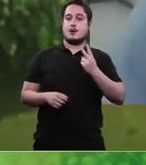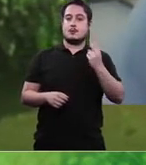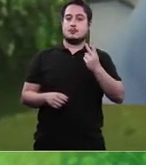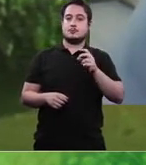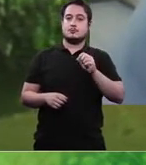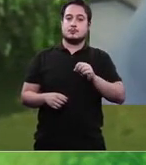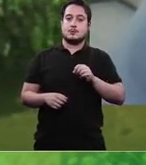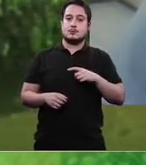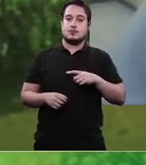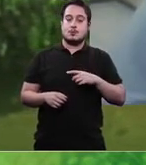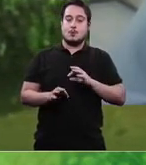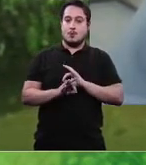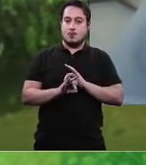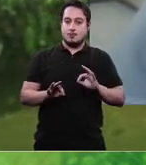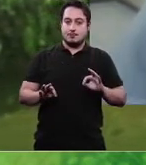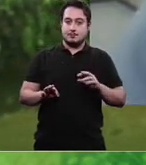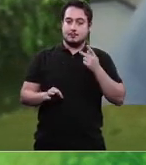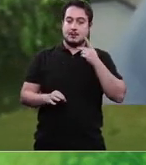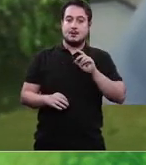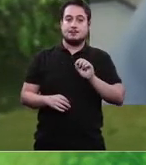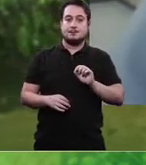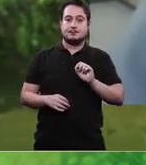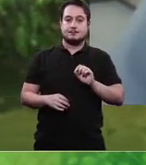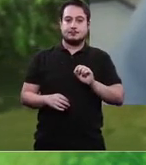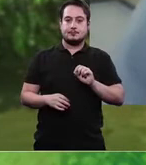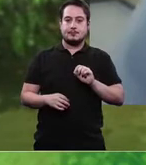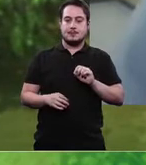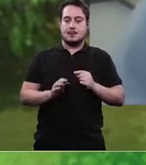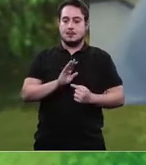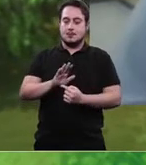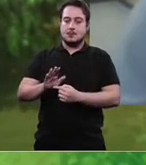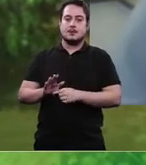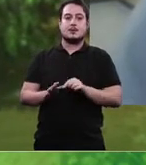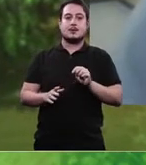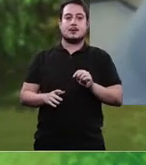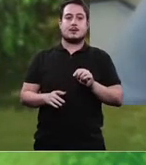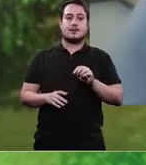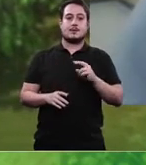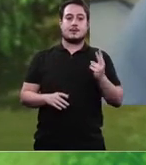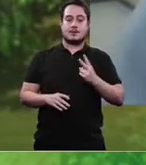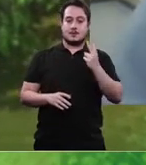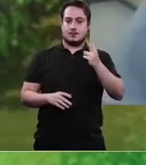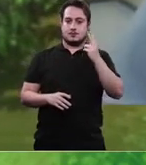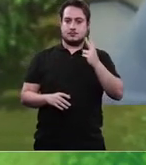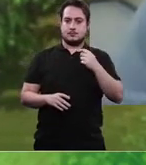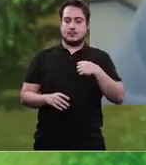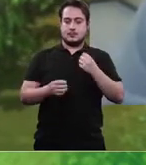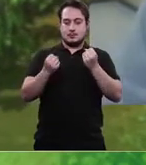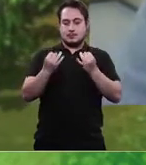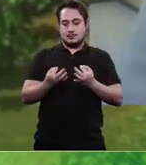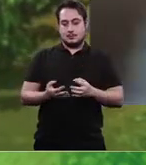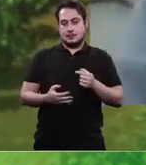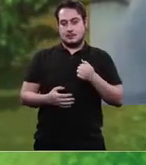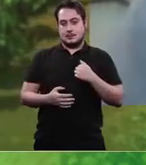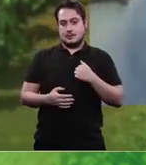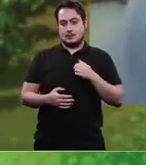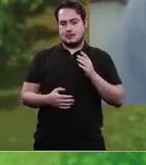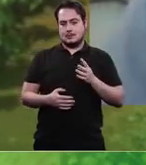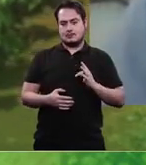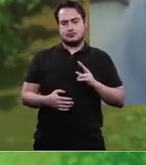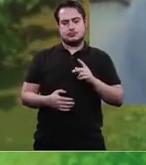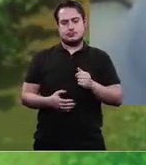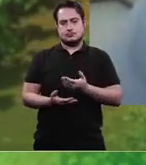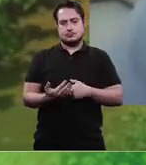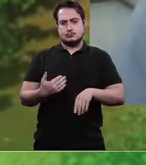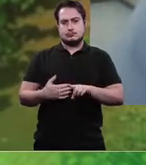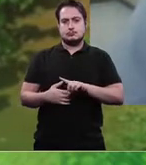são extraordinários para a geração de valor. Eu confesso a você que eu e tantos